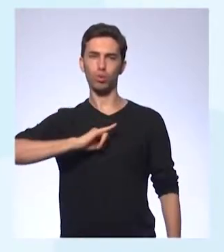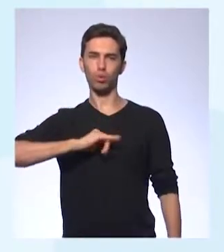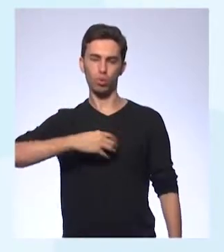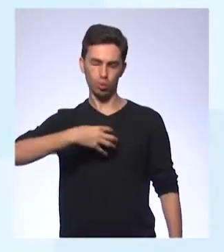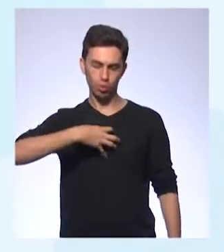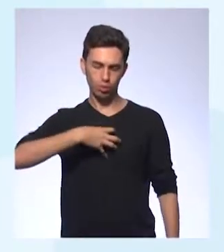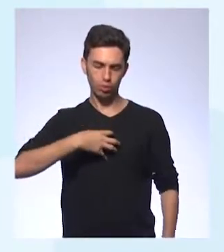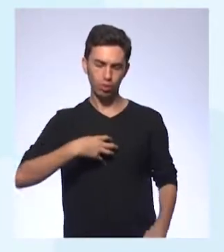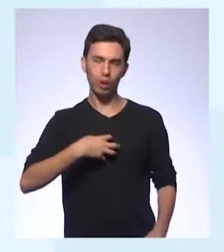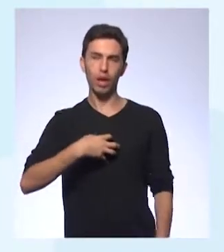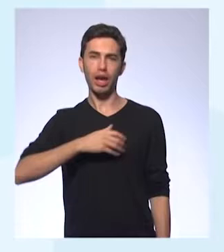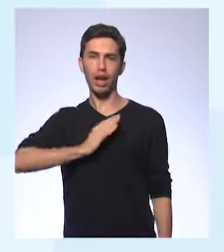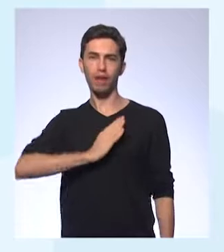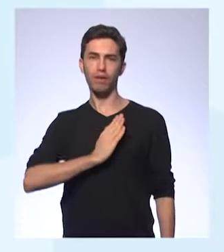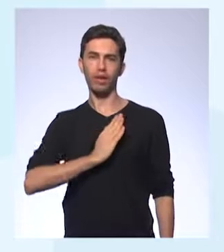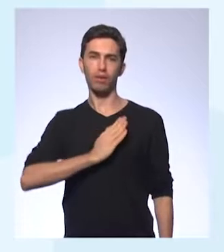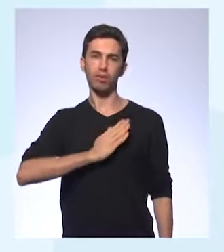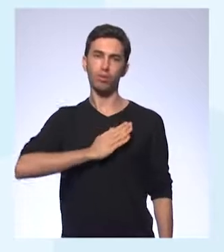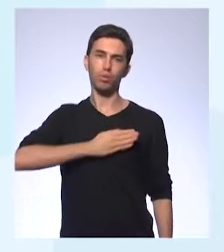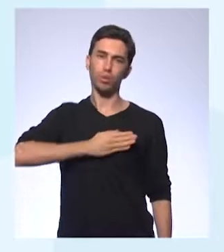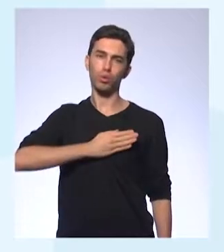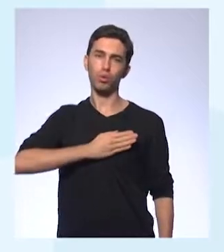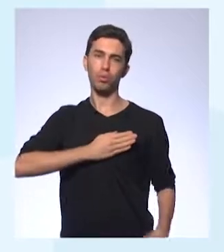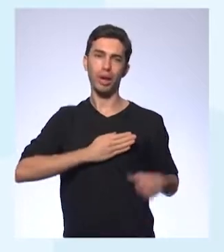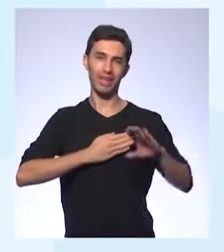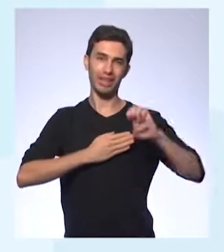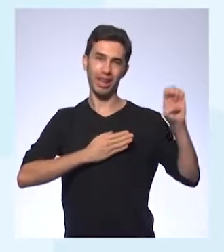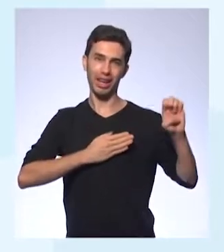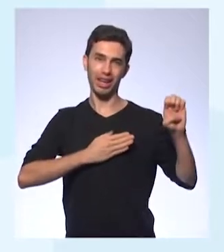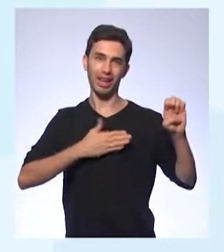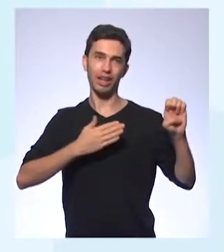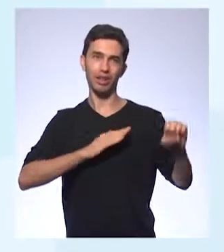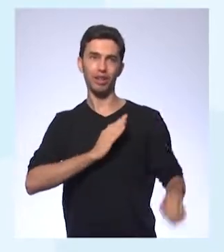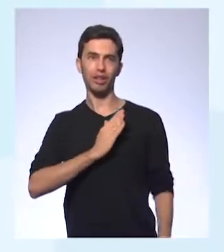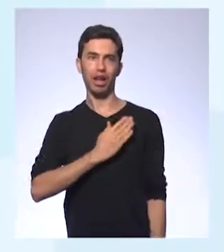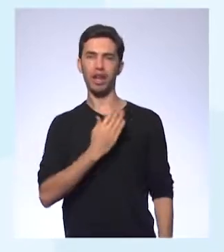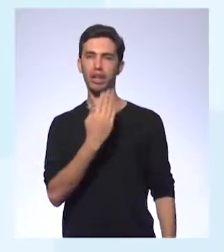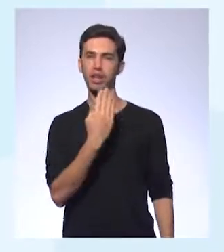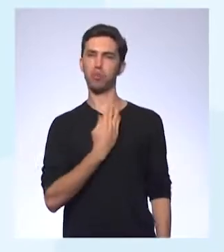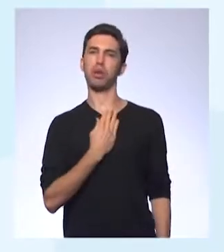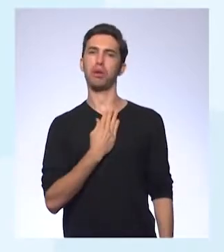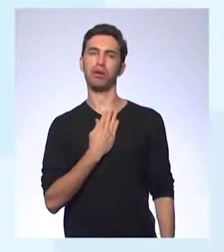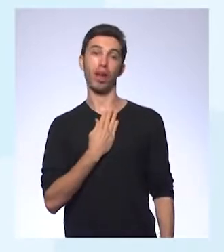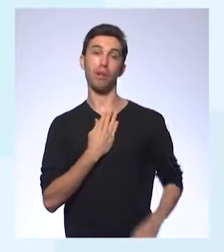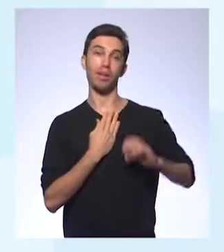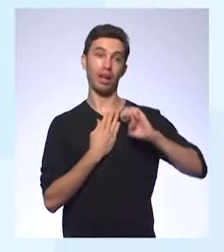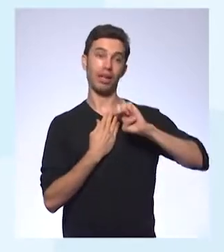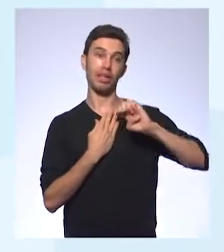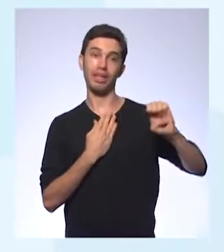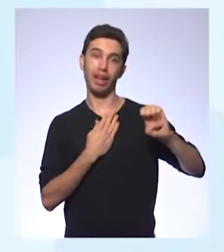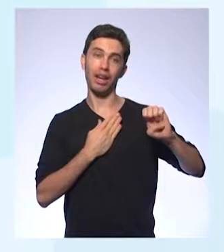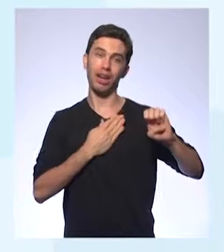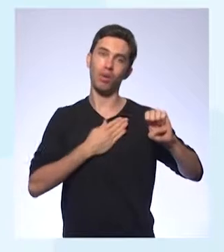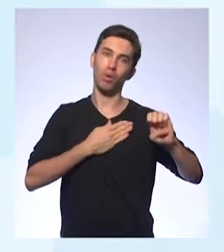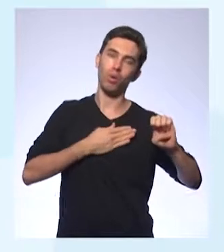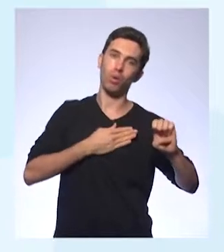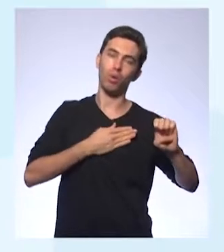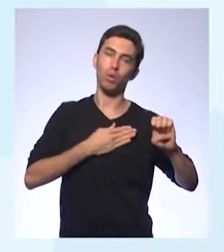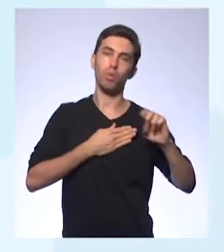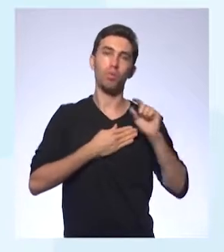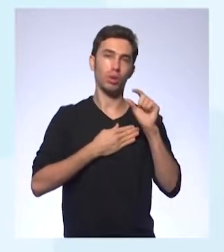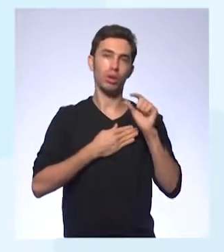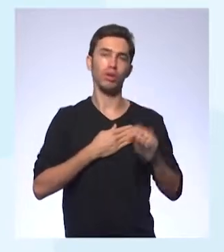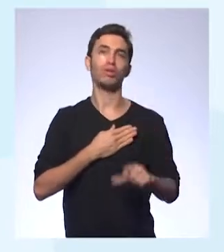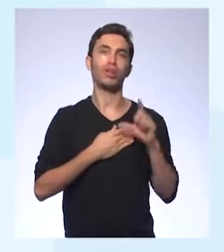centro do peito, inclinado para a esquerda, tá ok? A gente fala assim, o coração está do lado esquerdo. Não, pode ver aí, ele está no centro do peito, inclinado